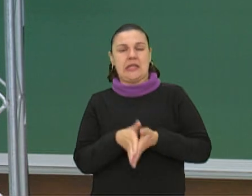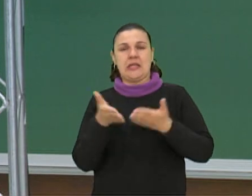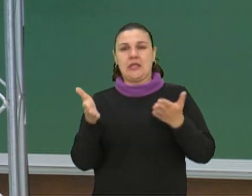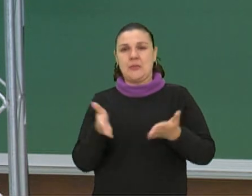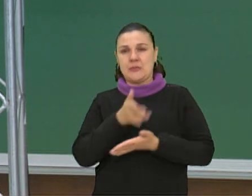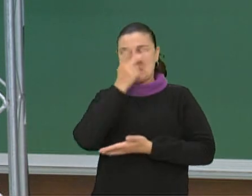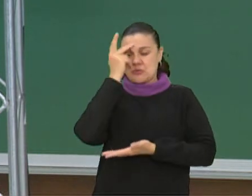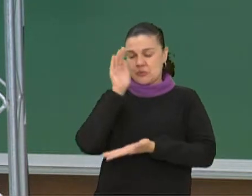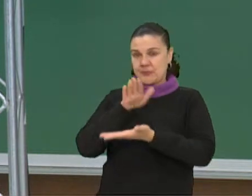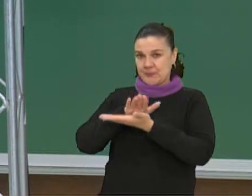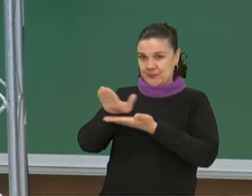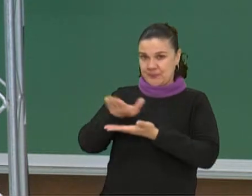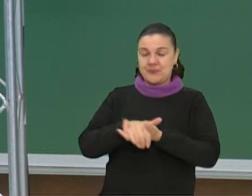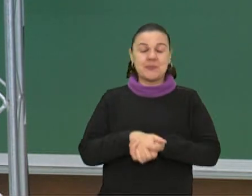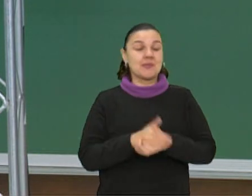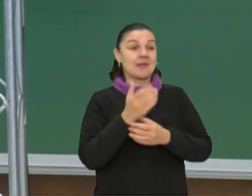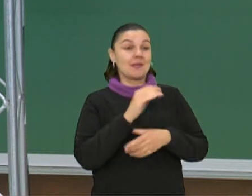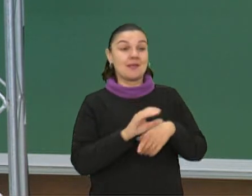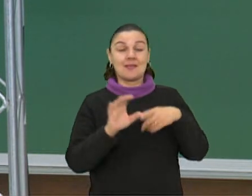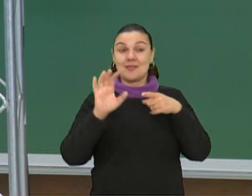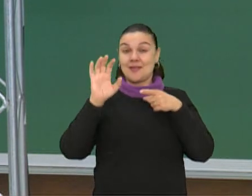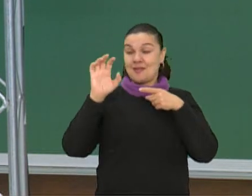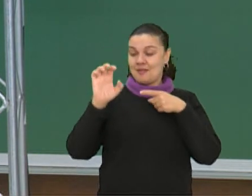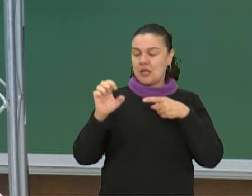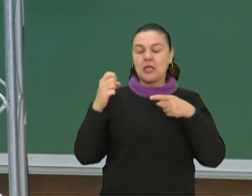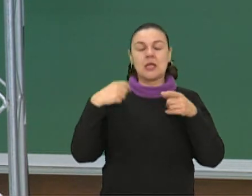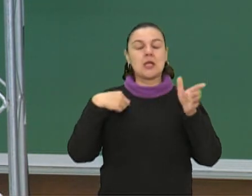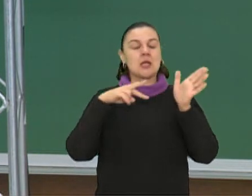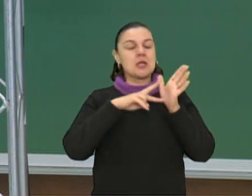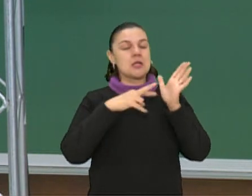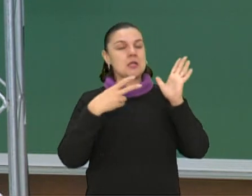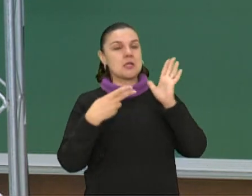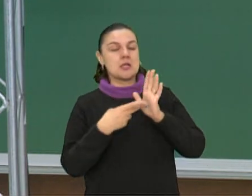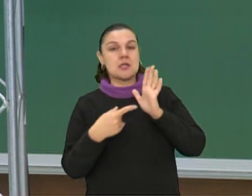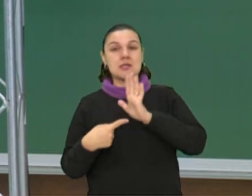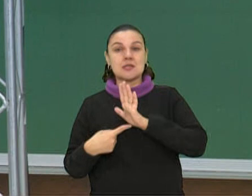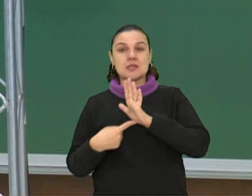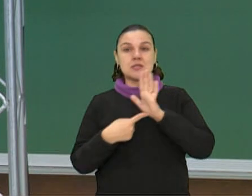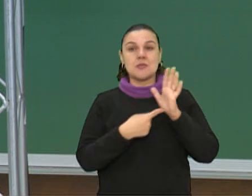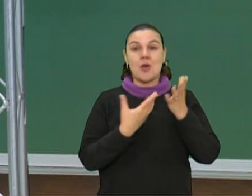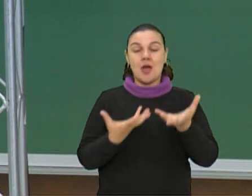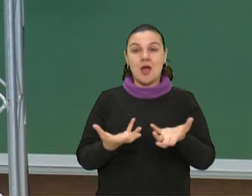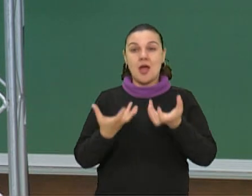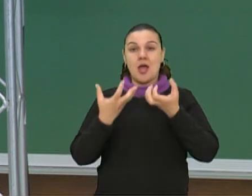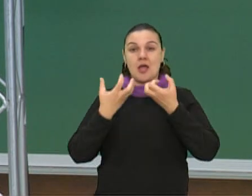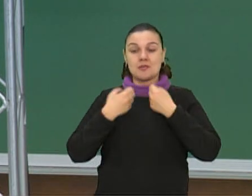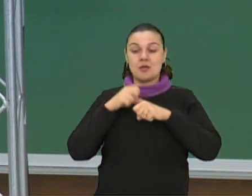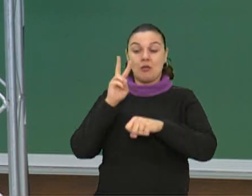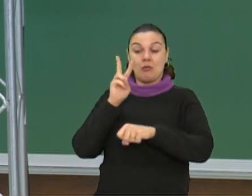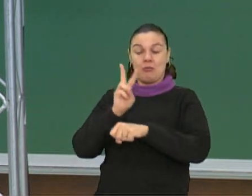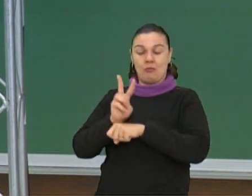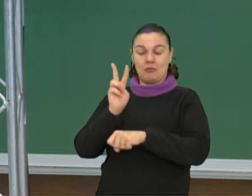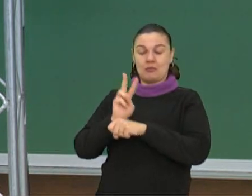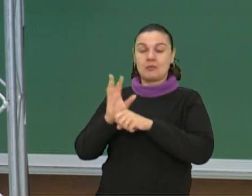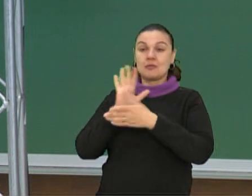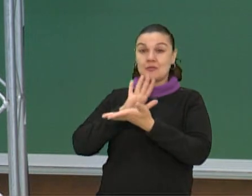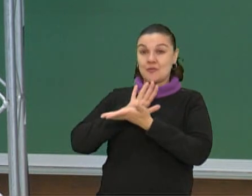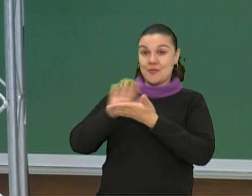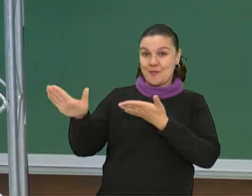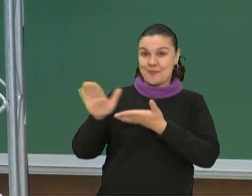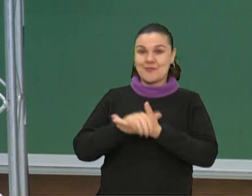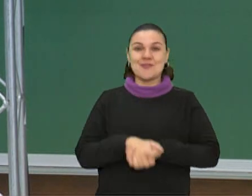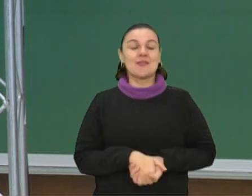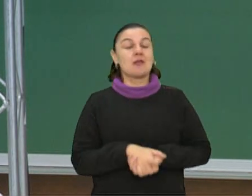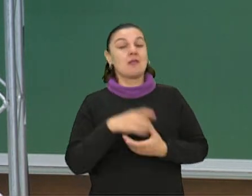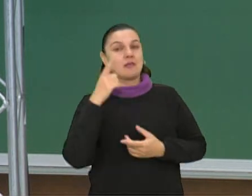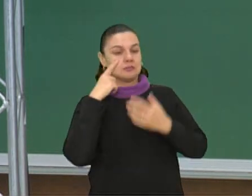vivida pelos refugiados. Letra E, simbolizar a necessidade de adesão à causa dos refugiados. Analisem